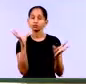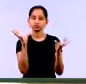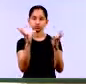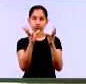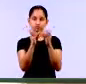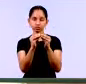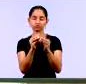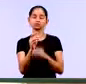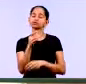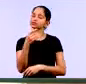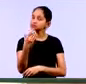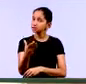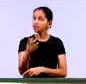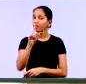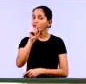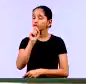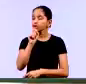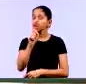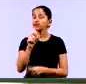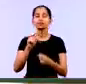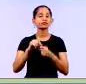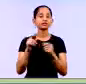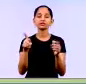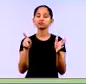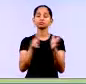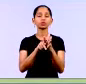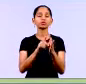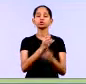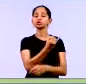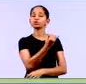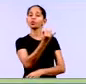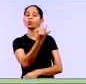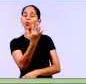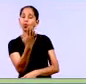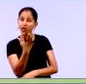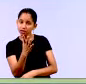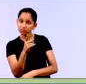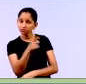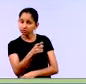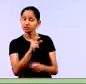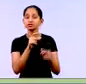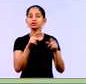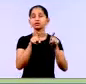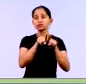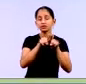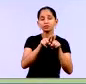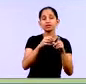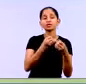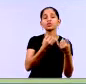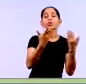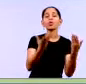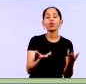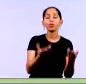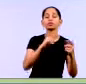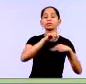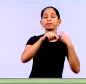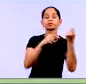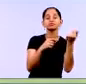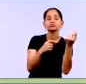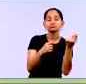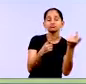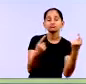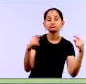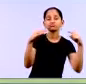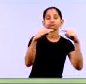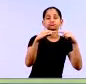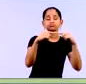específico, e ele faz a especificidade das quantidades e os custos correspondentes da matéria-prima agregada ao produto.